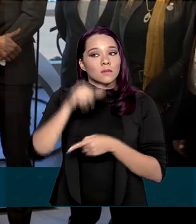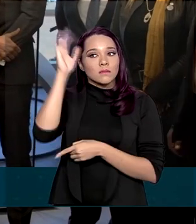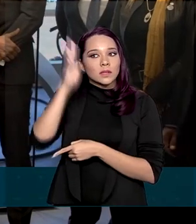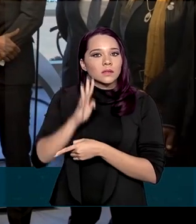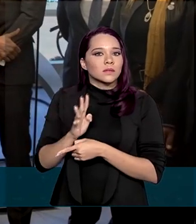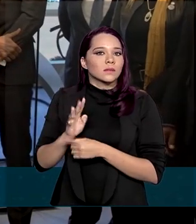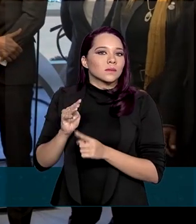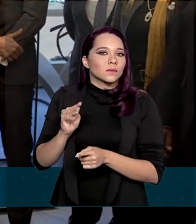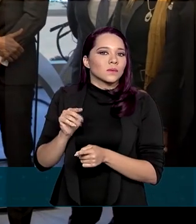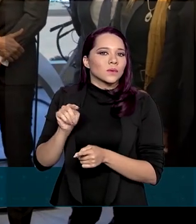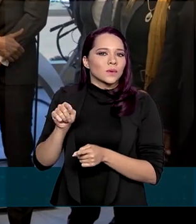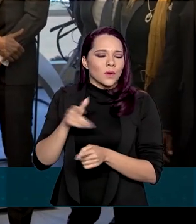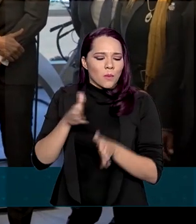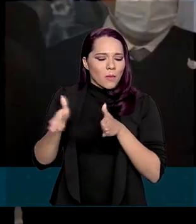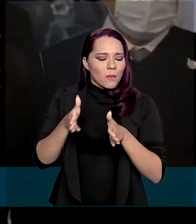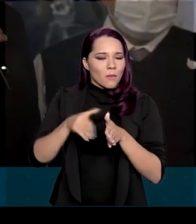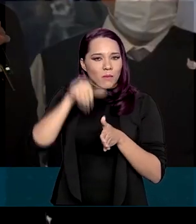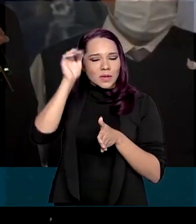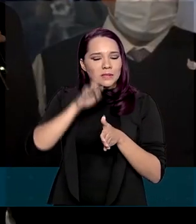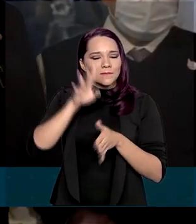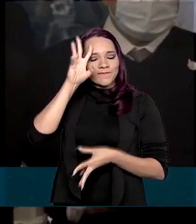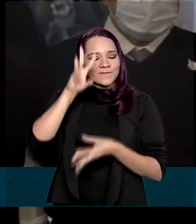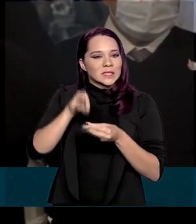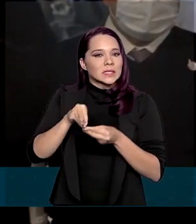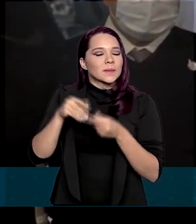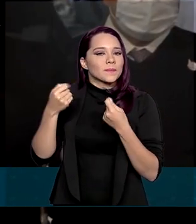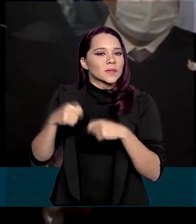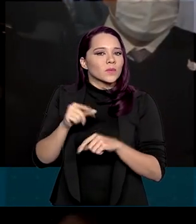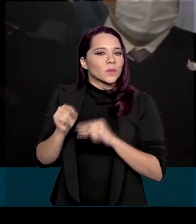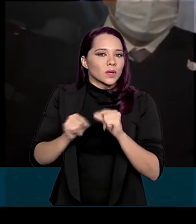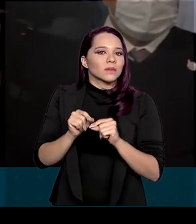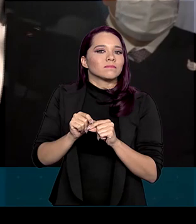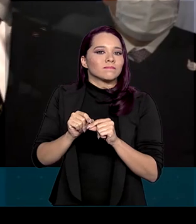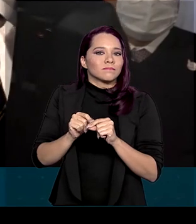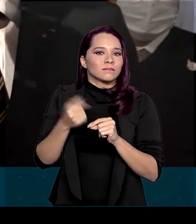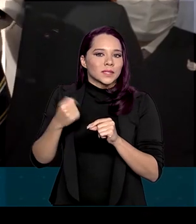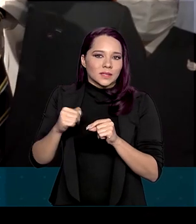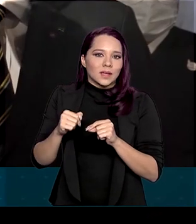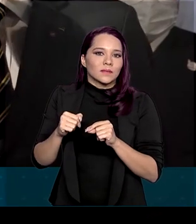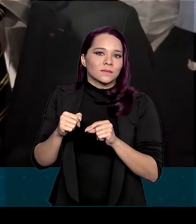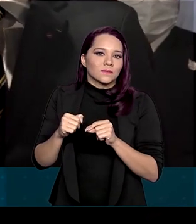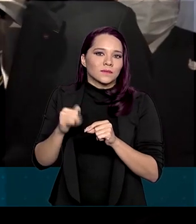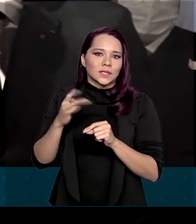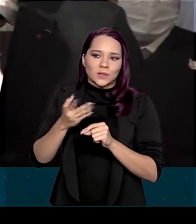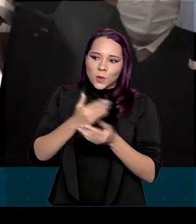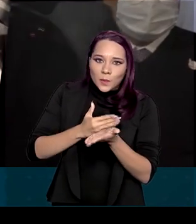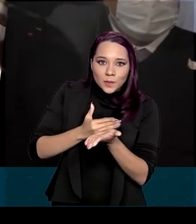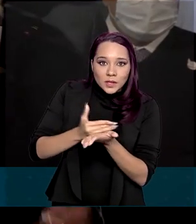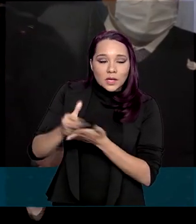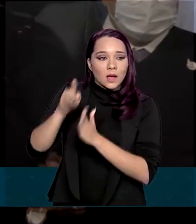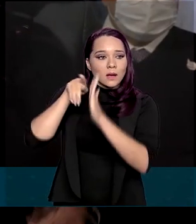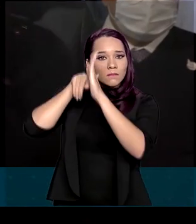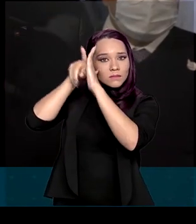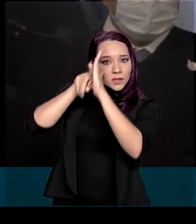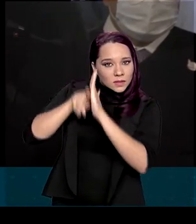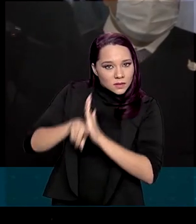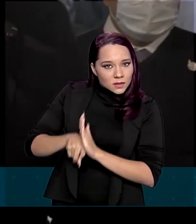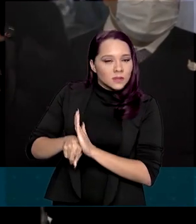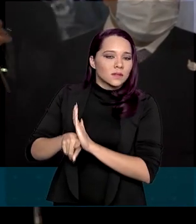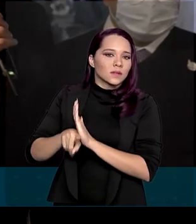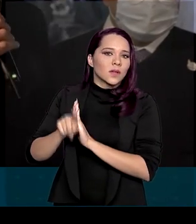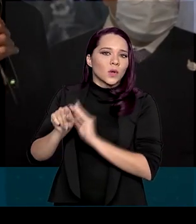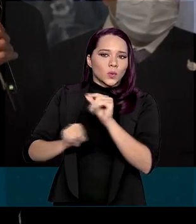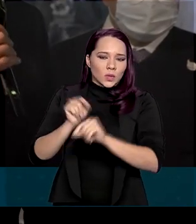que tinha que realmente entrar na pesquisa, né, daquilo que